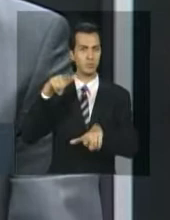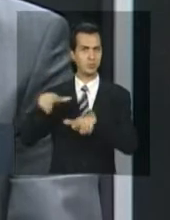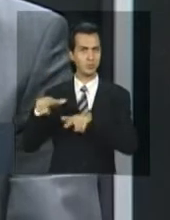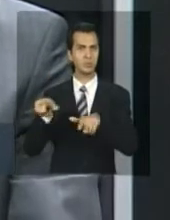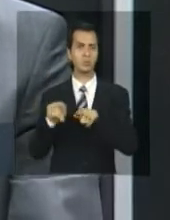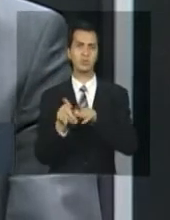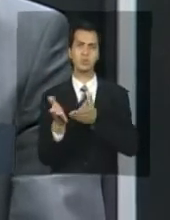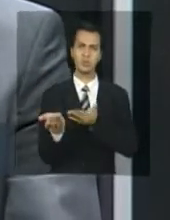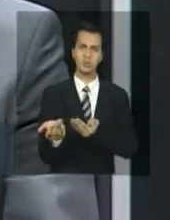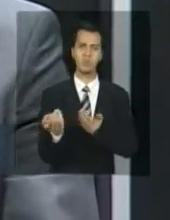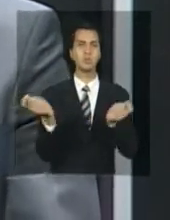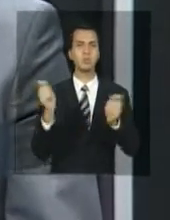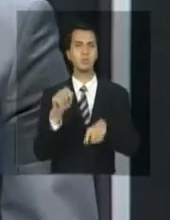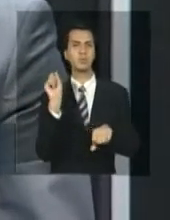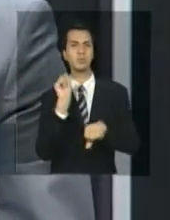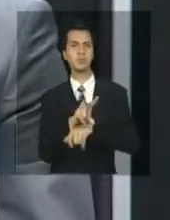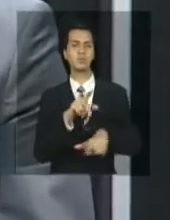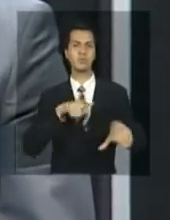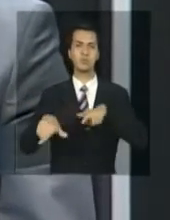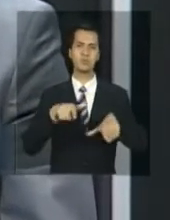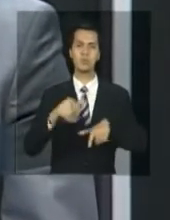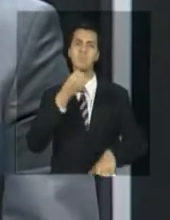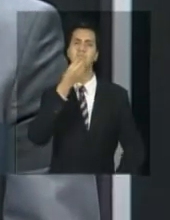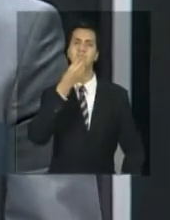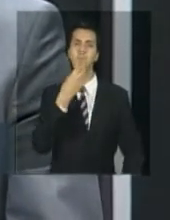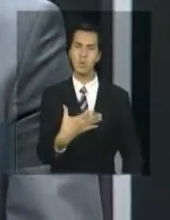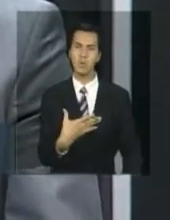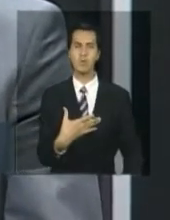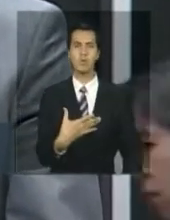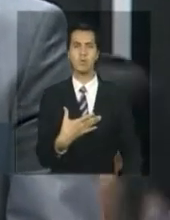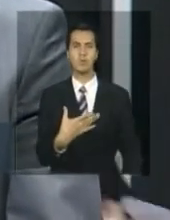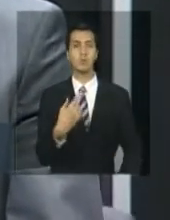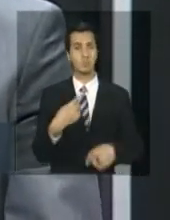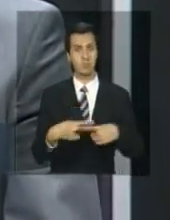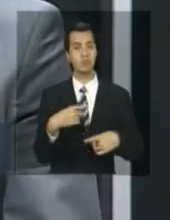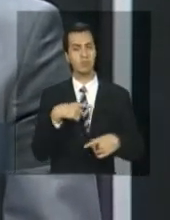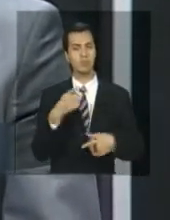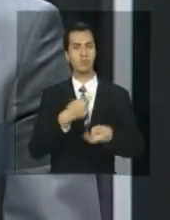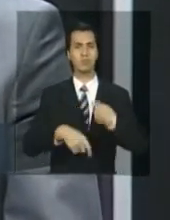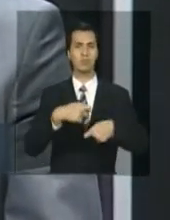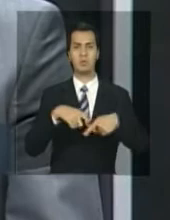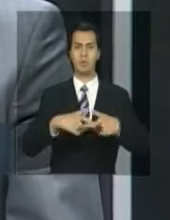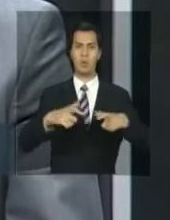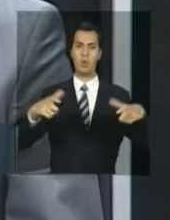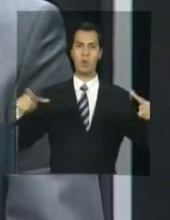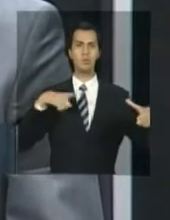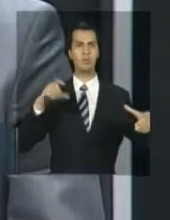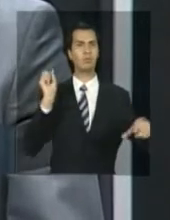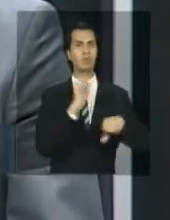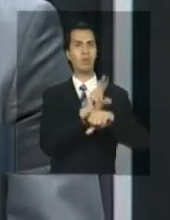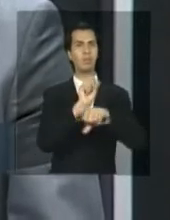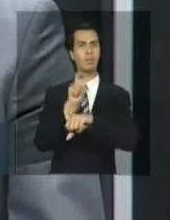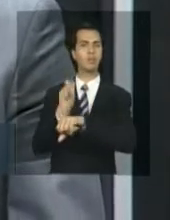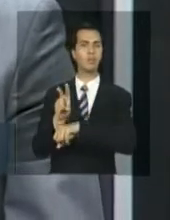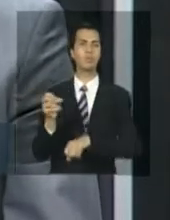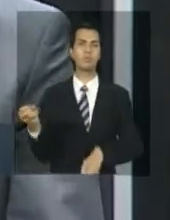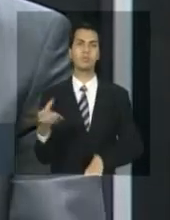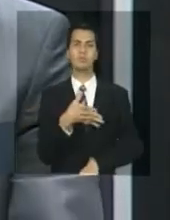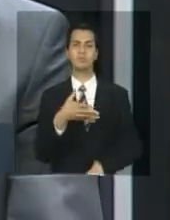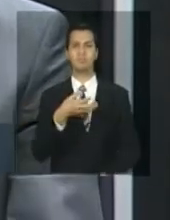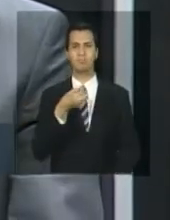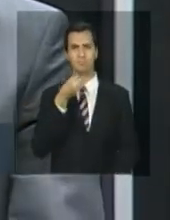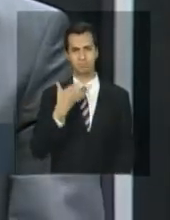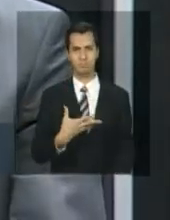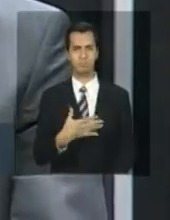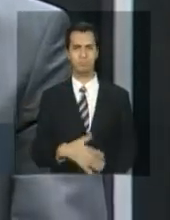que ocupem os bons empregos que estão sendo criados com o crescimento econômico do Brasil em 2012.